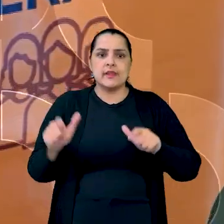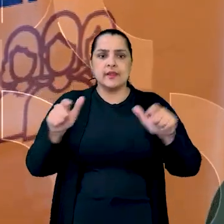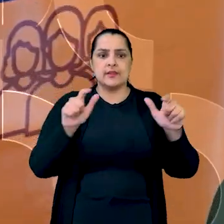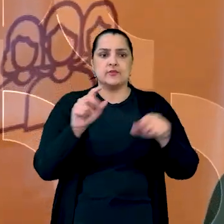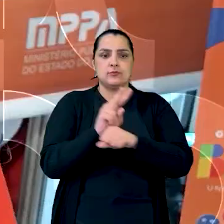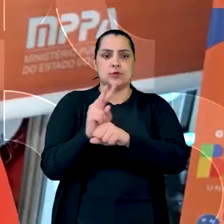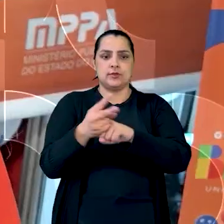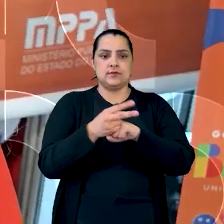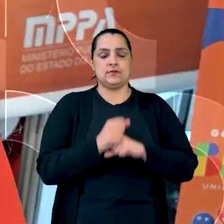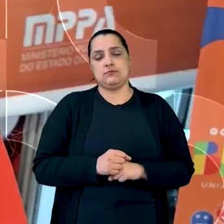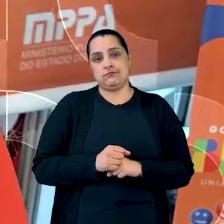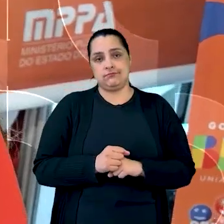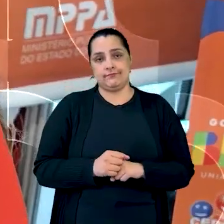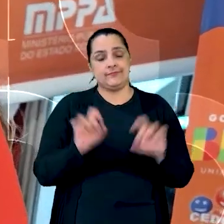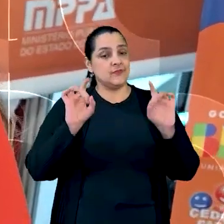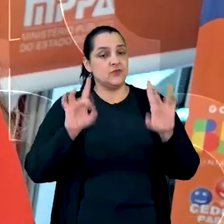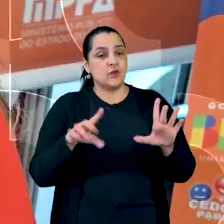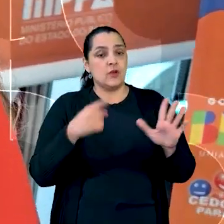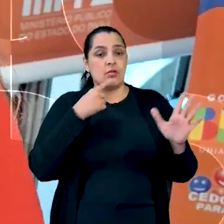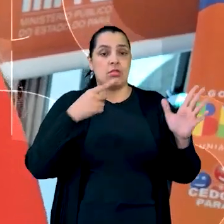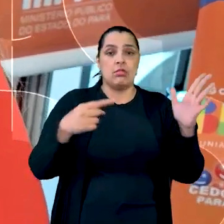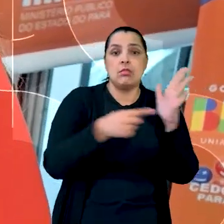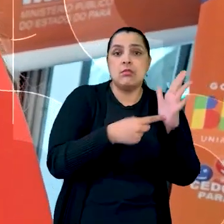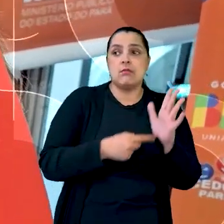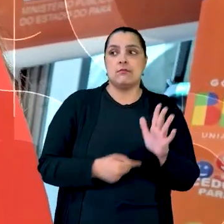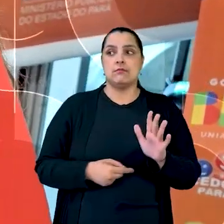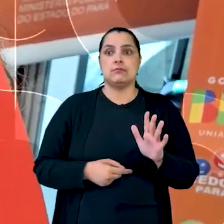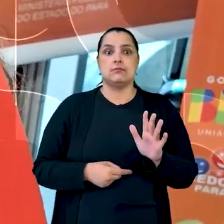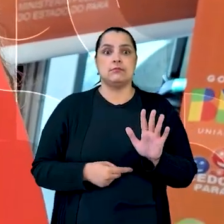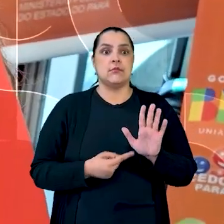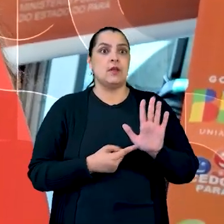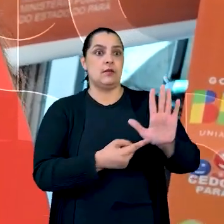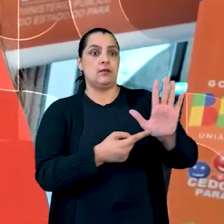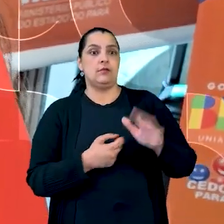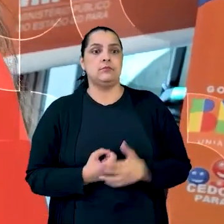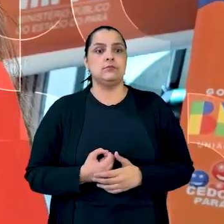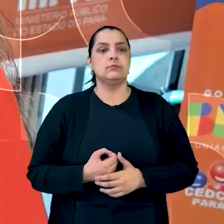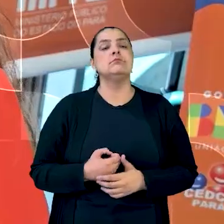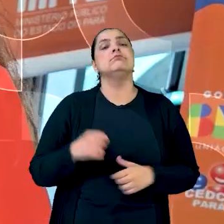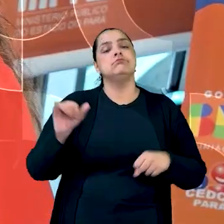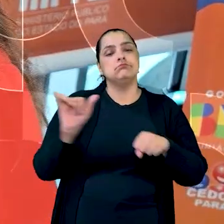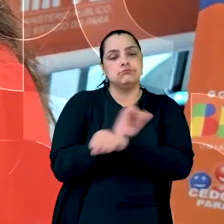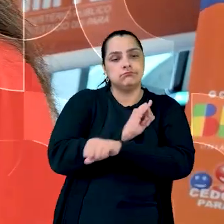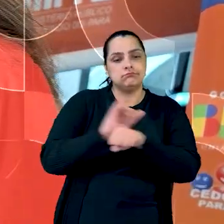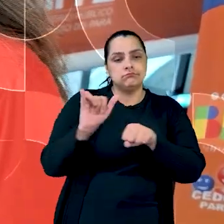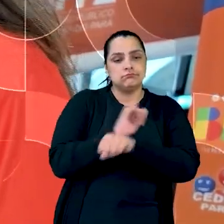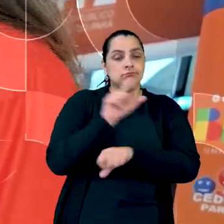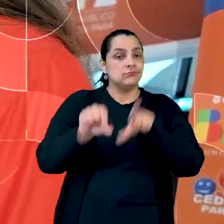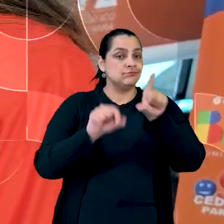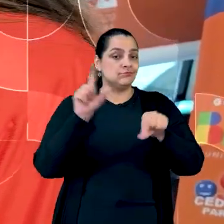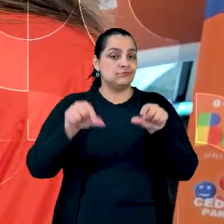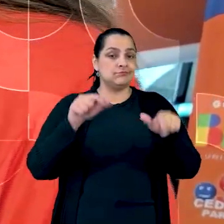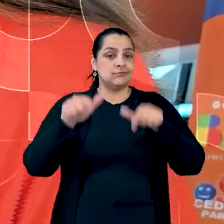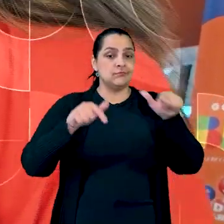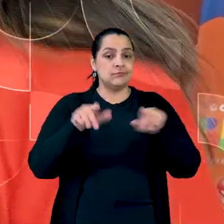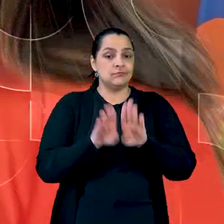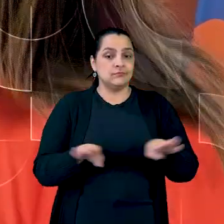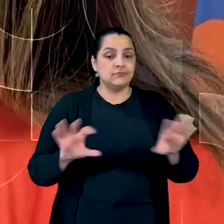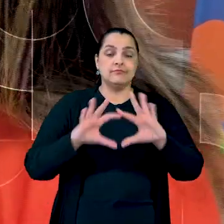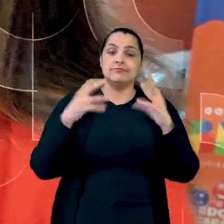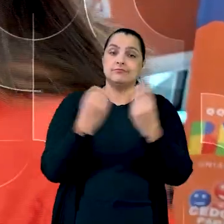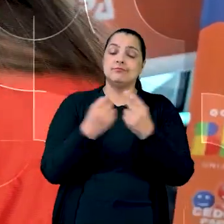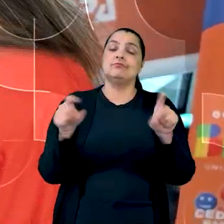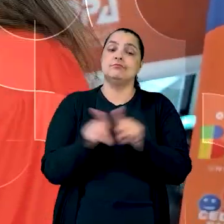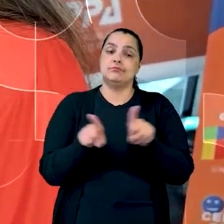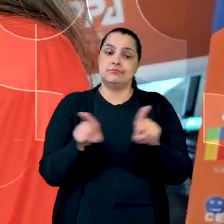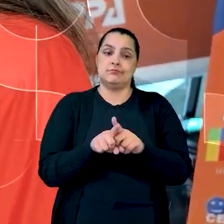de proteção. Que não basta só você notificar o trabalho infantil, mas também dar uma alternativa para esse trabalhador infantil, para a